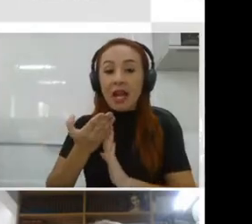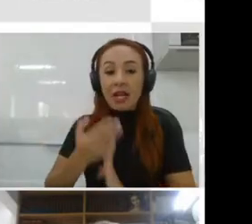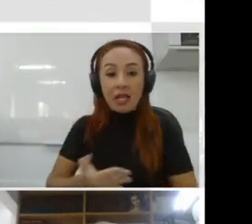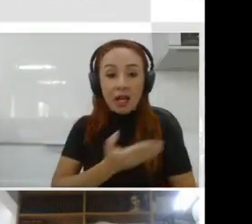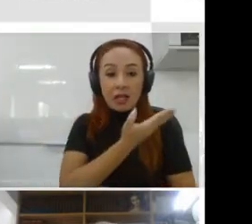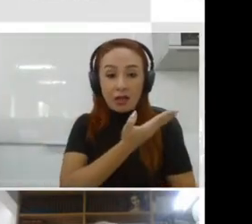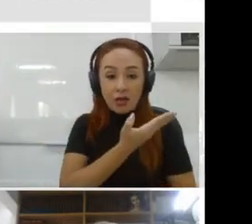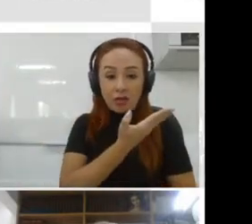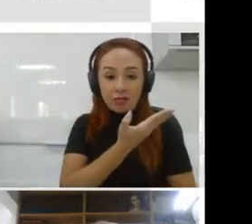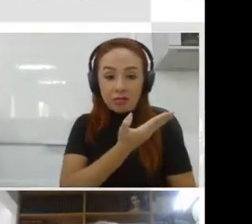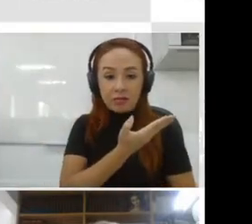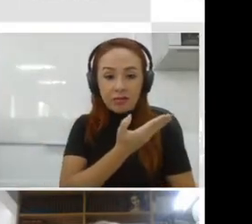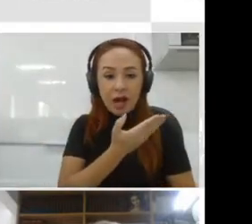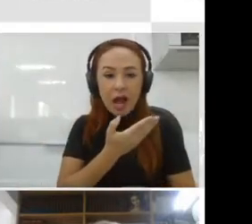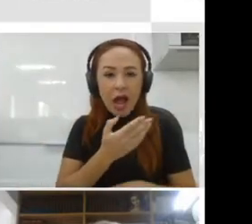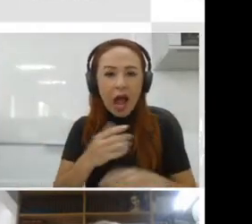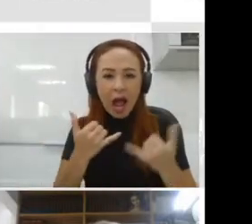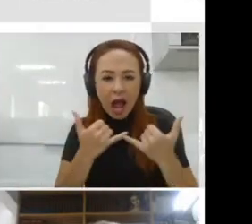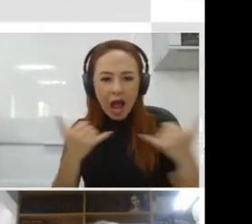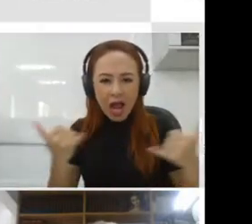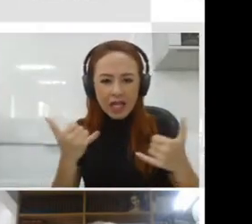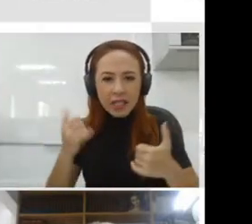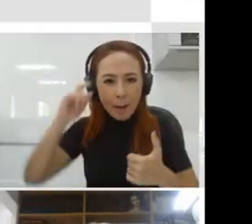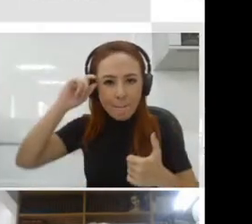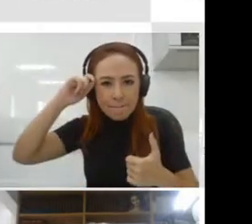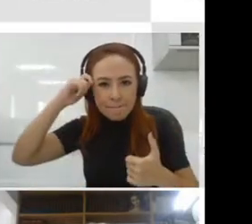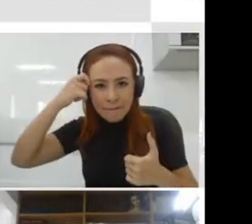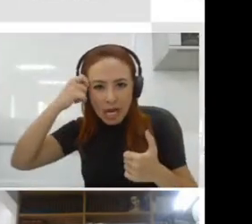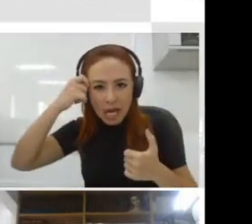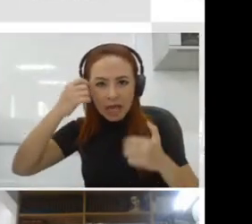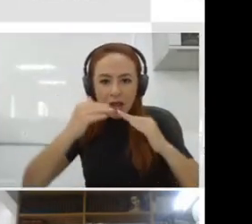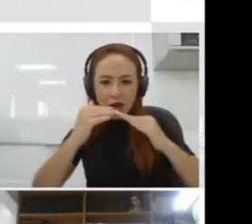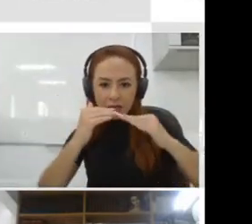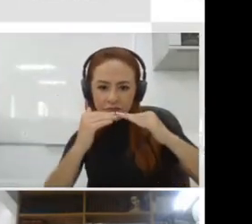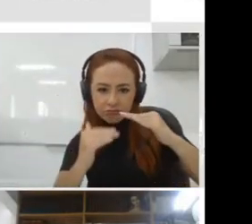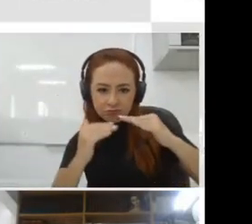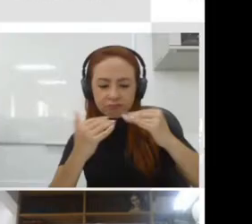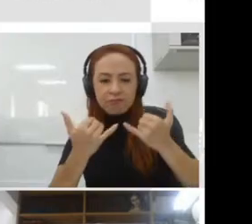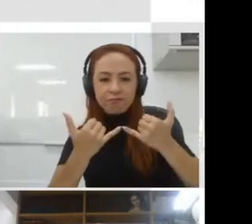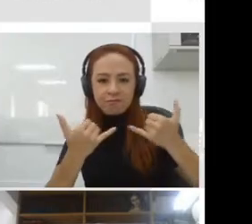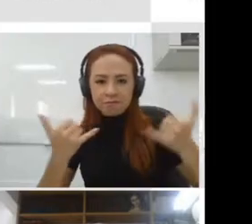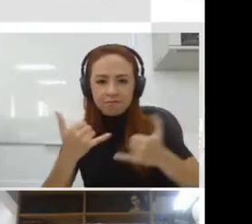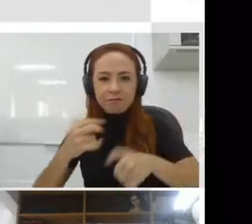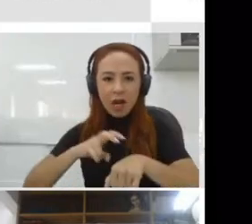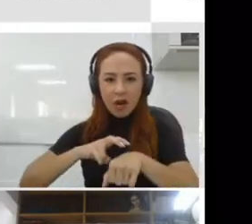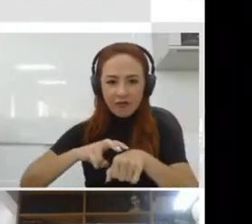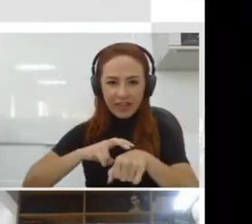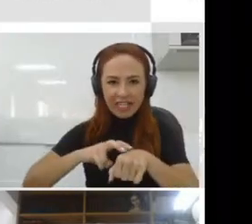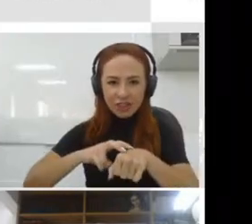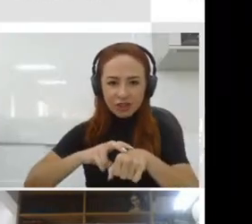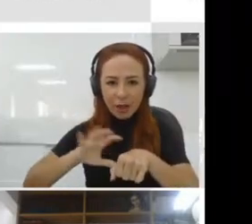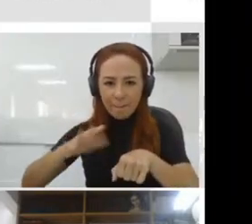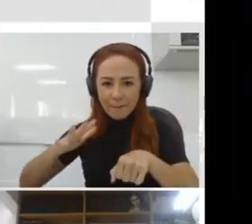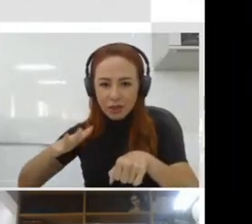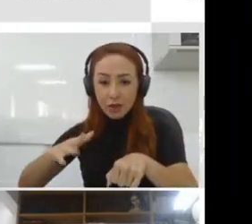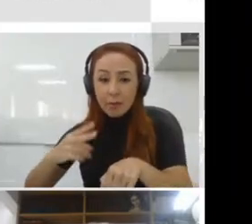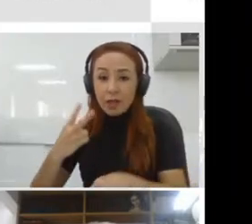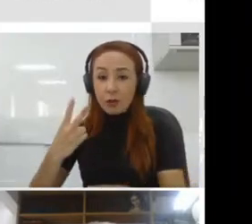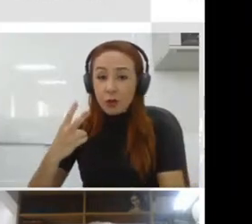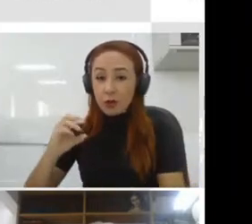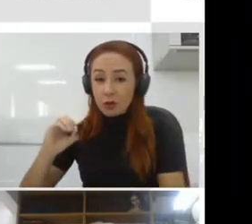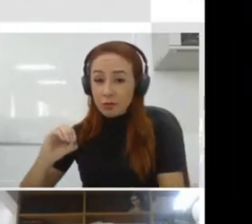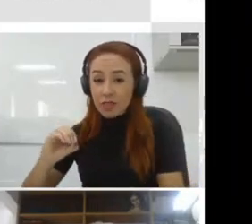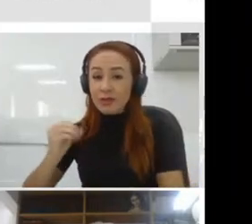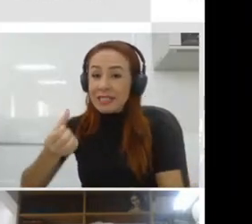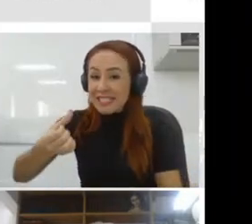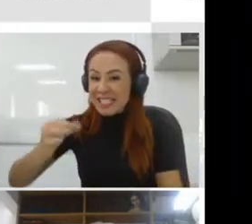e essa linha verde, né? Alguma coisa dessa ordem, que nós chegaremos, portanto, por volta não de 2069, mas em 2060, mais